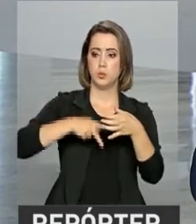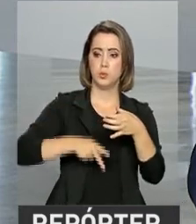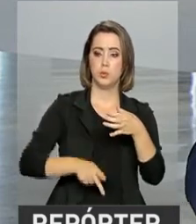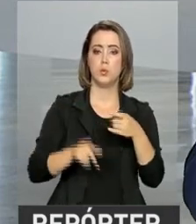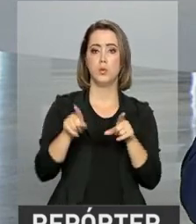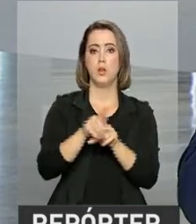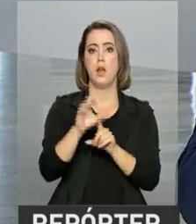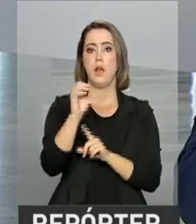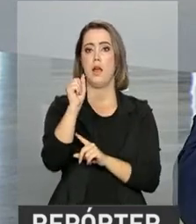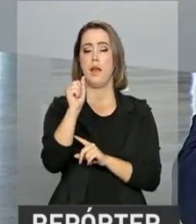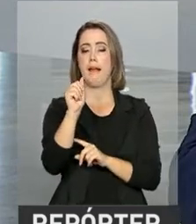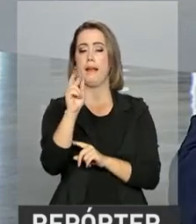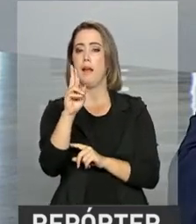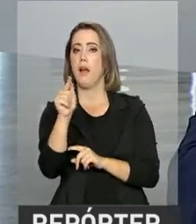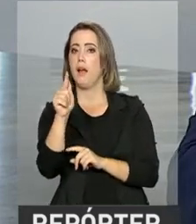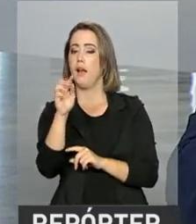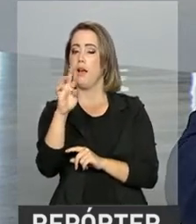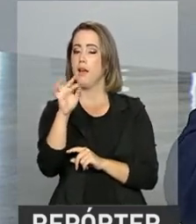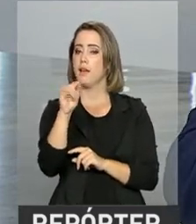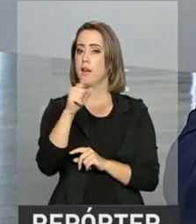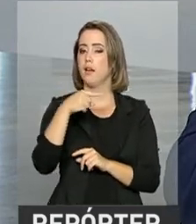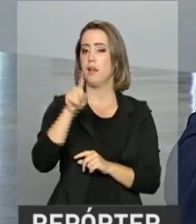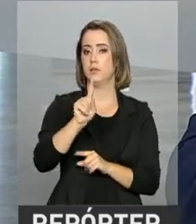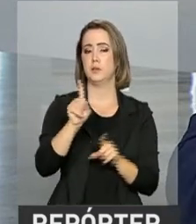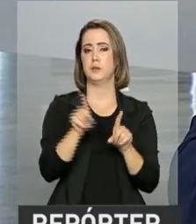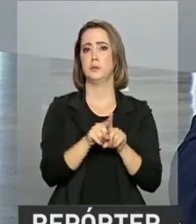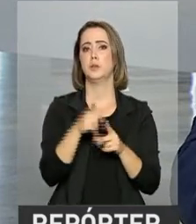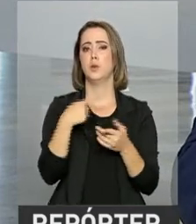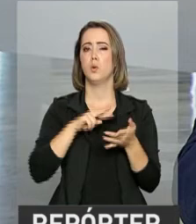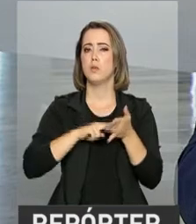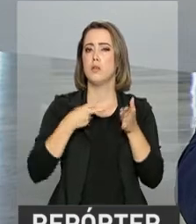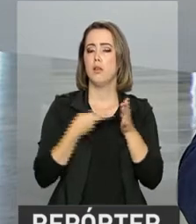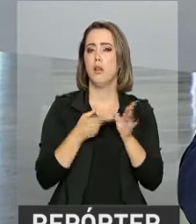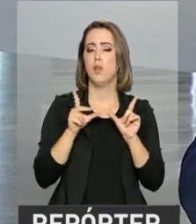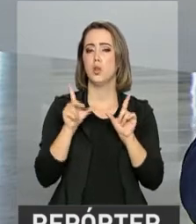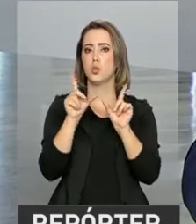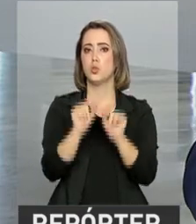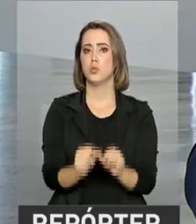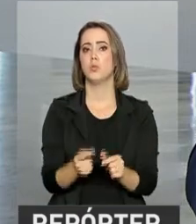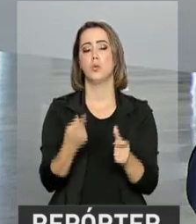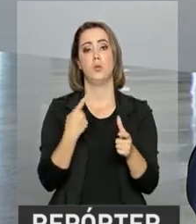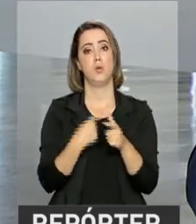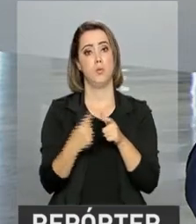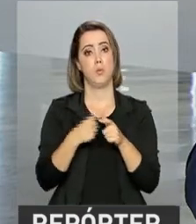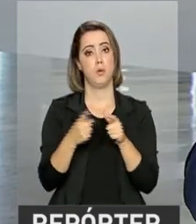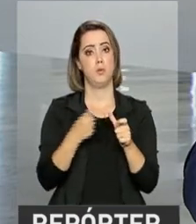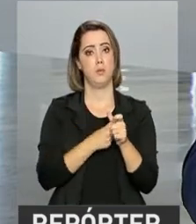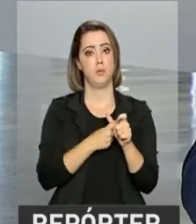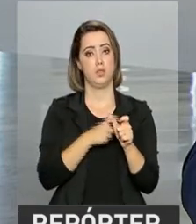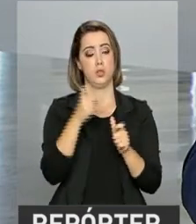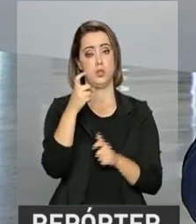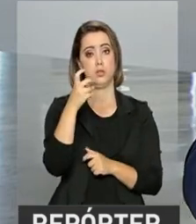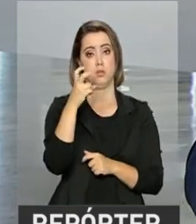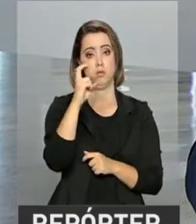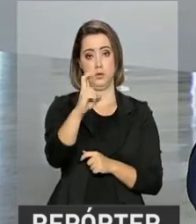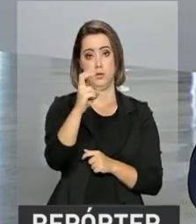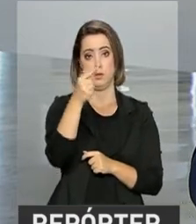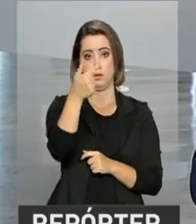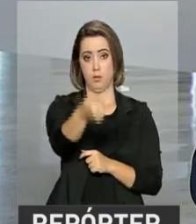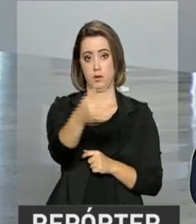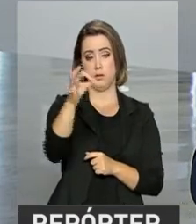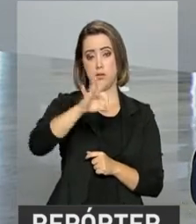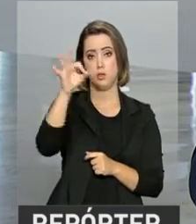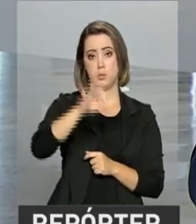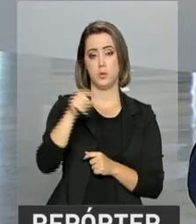carcará com o resultado a empresa conseguiu reduzir o prejuízo em 57% e fechou